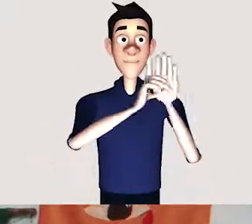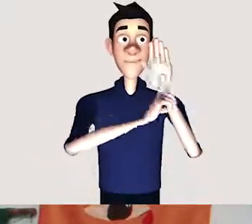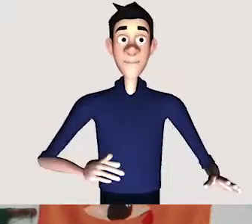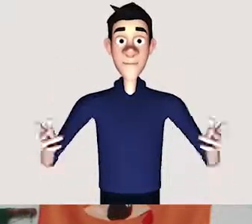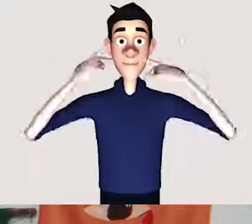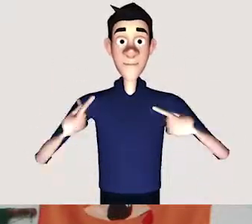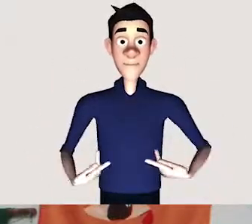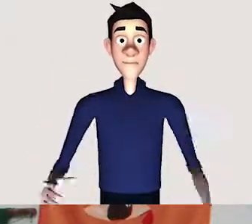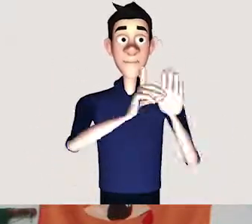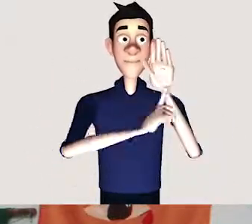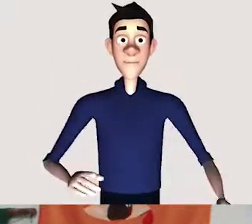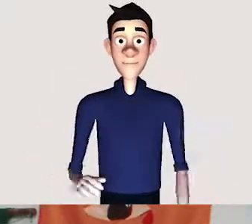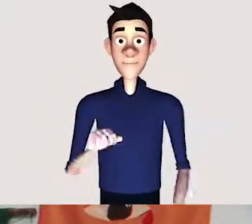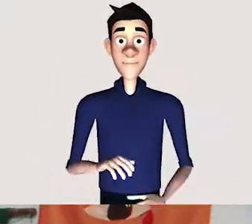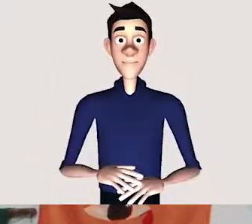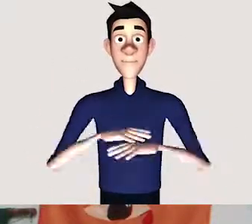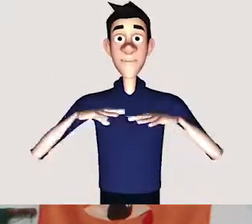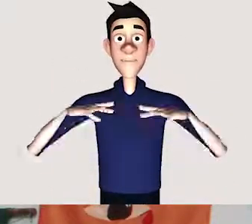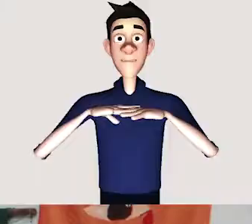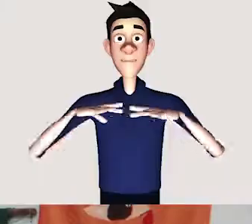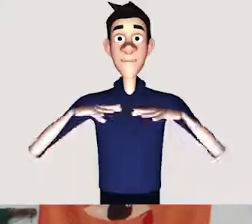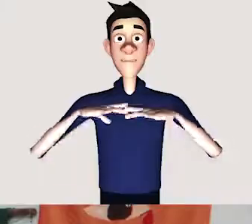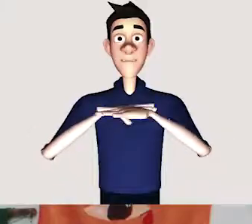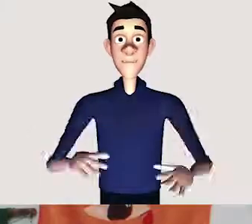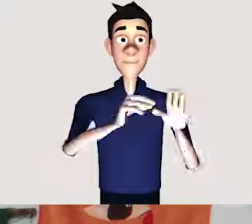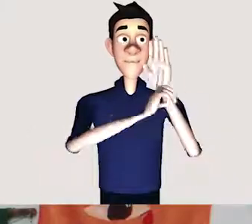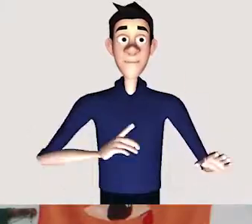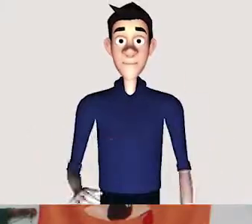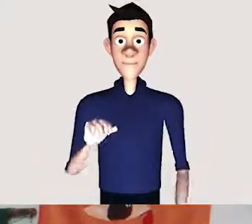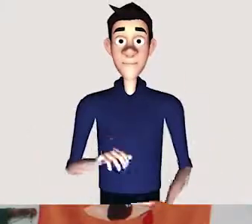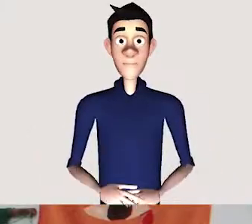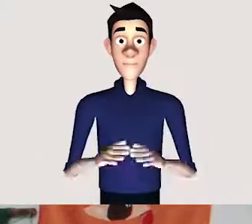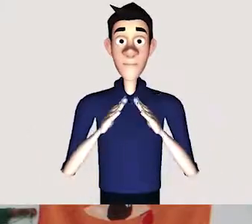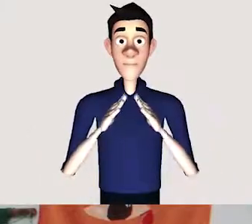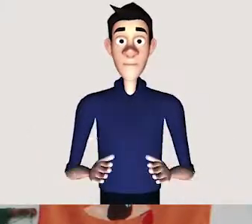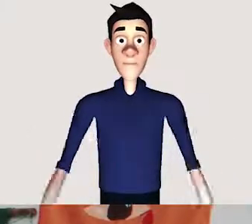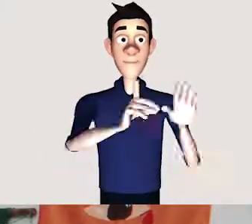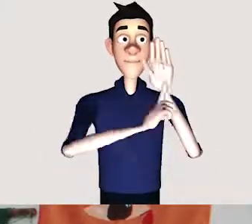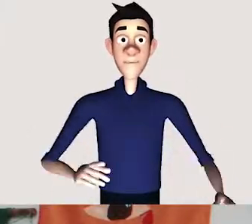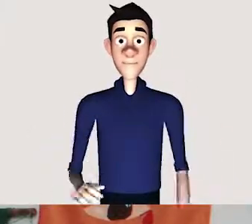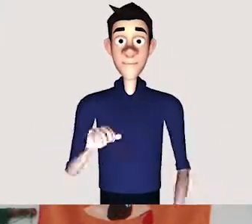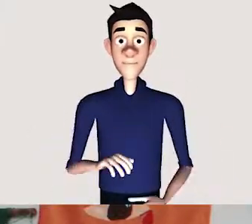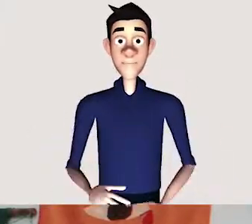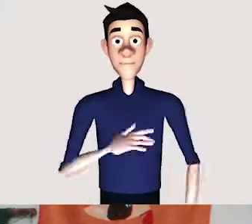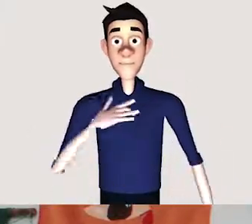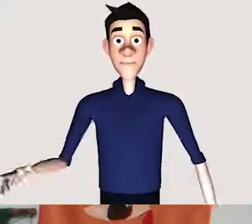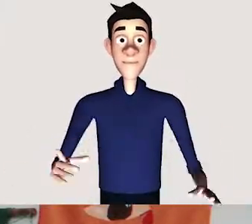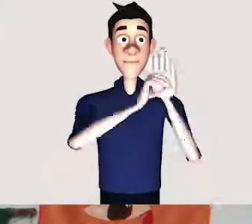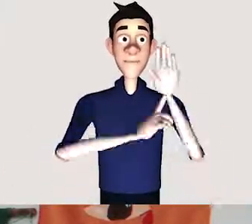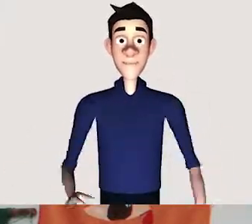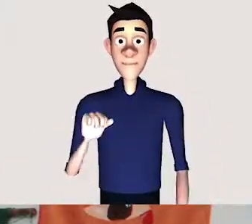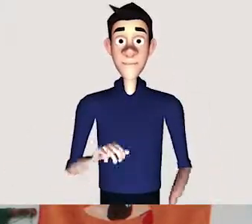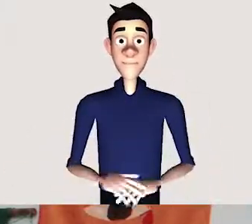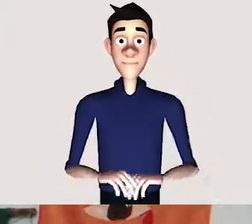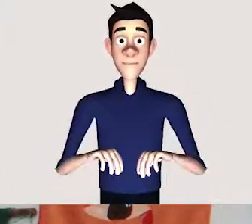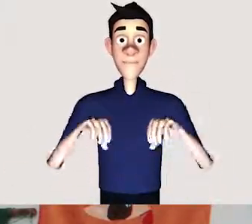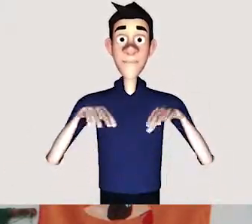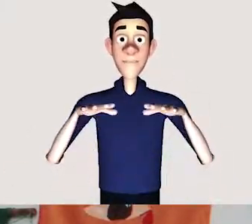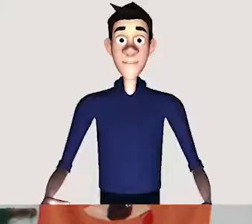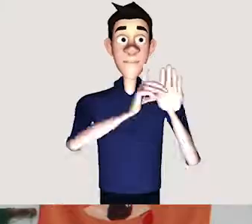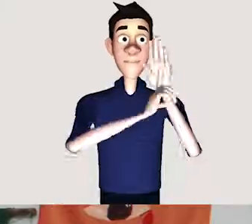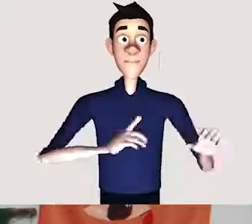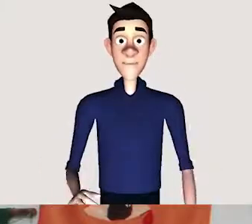cidadania, porque passam a trabalhar a favor de direitos, direitos humanos, direito à